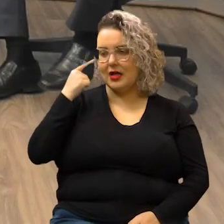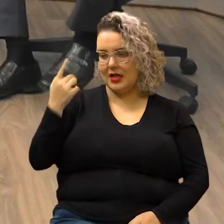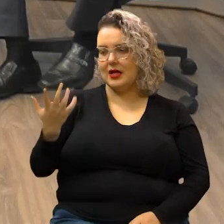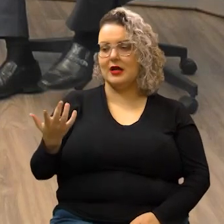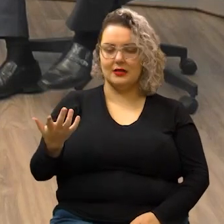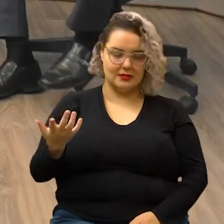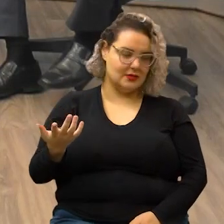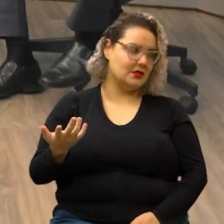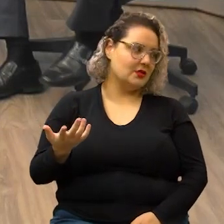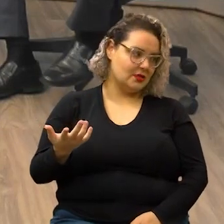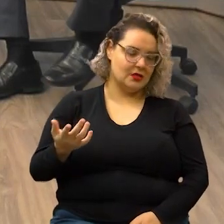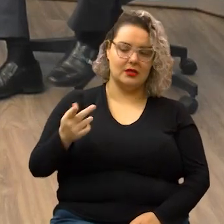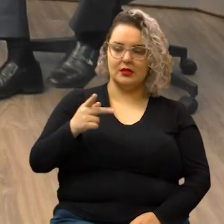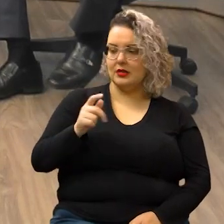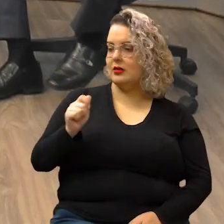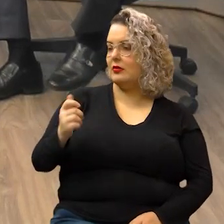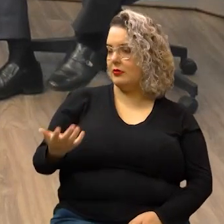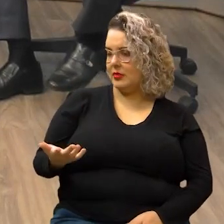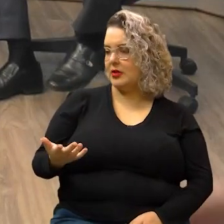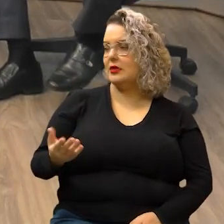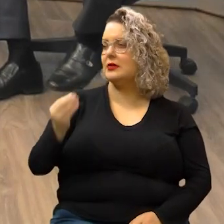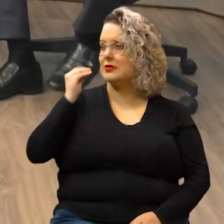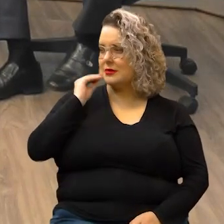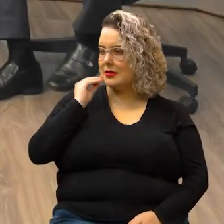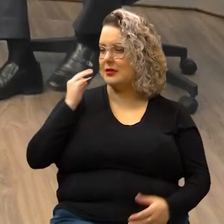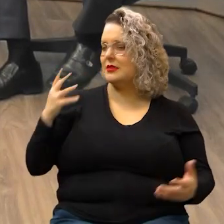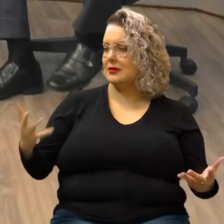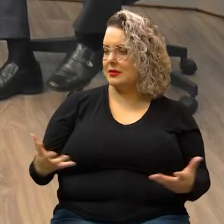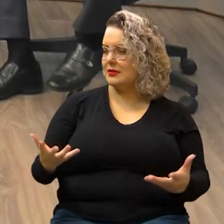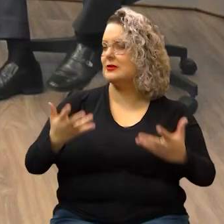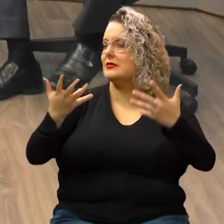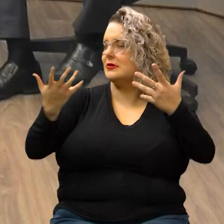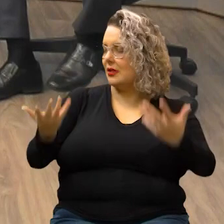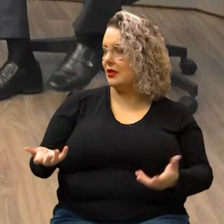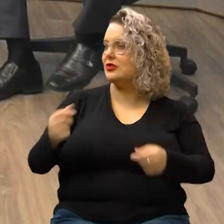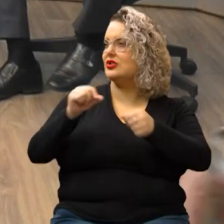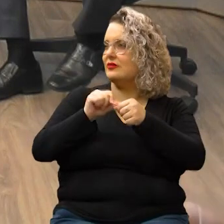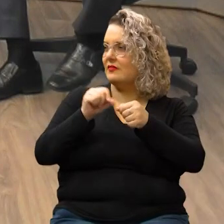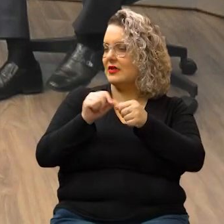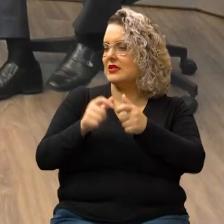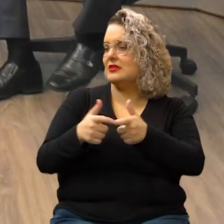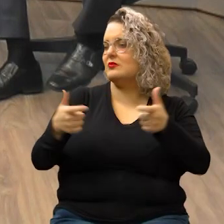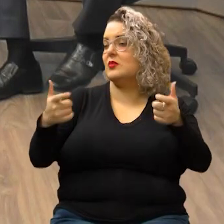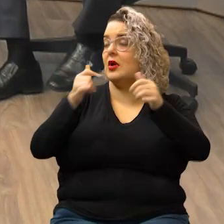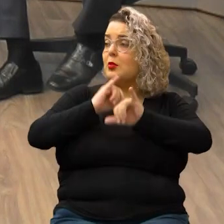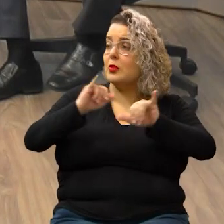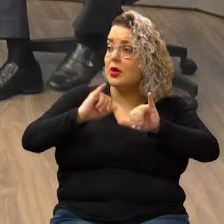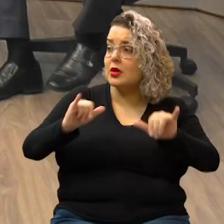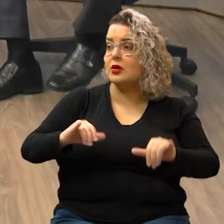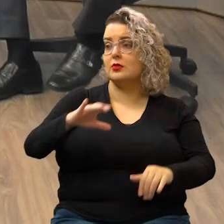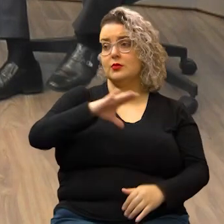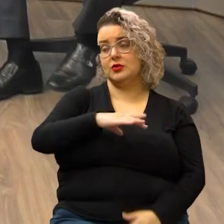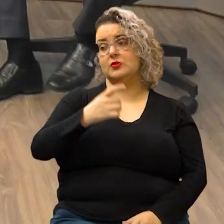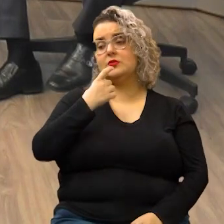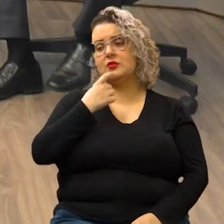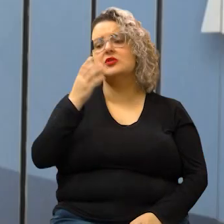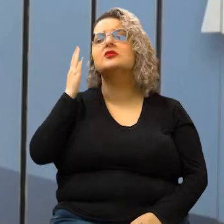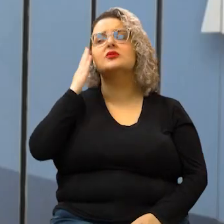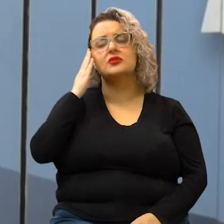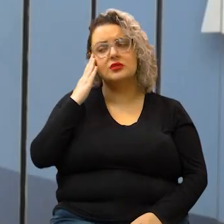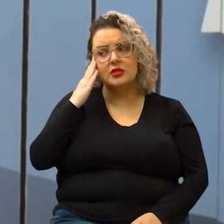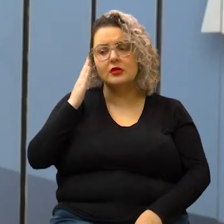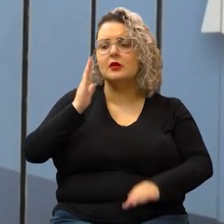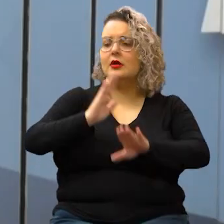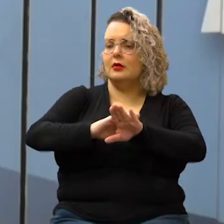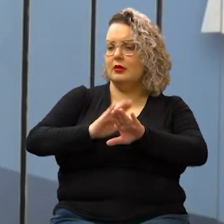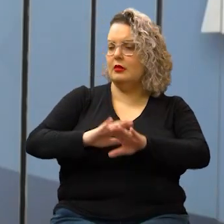é que o PA está tentando incentivar isso de se fazer uma grande campanha no município de Campinas. A gente sabe que existem